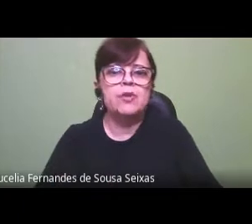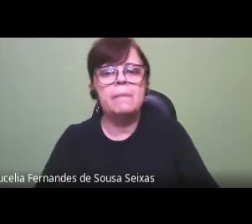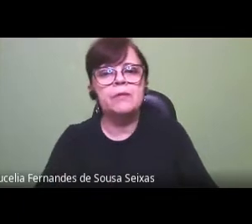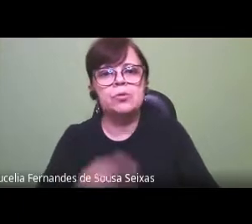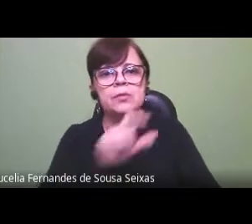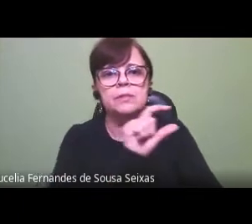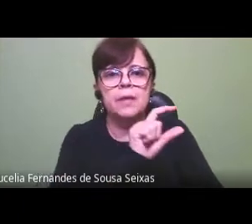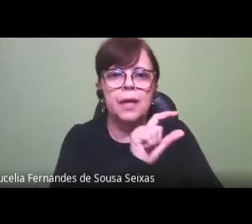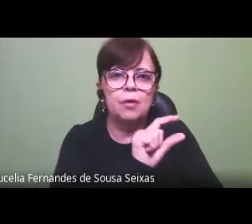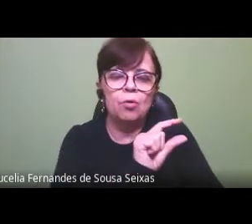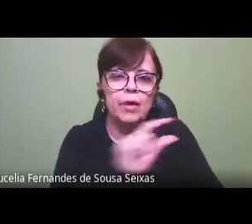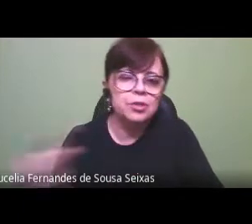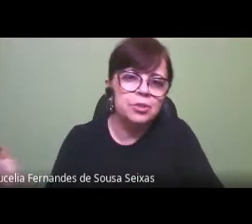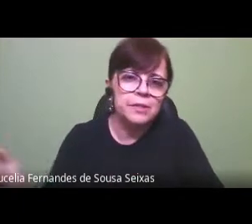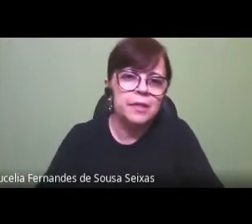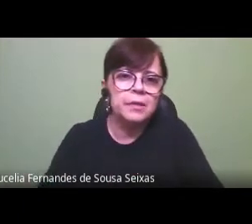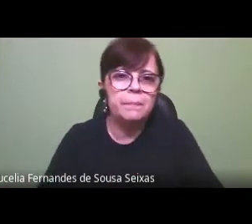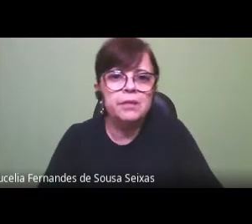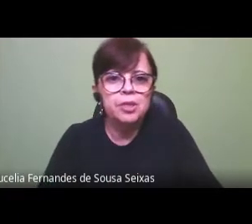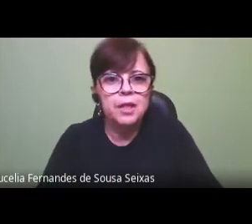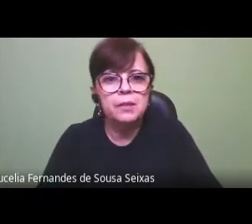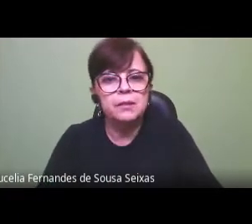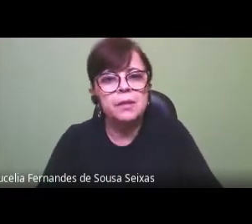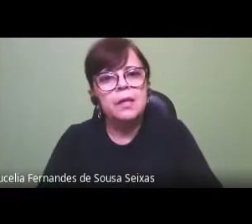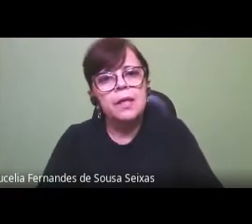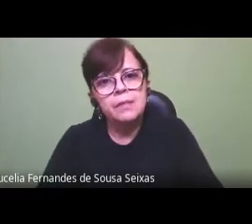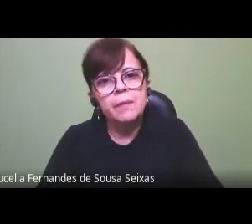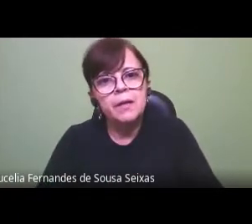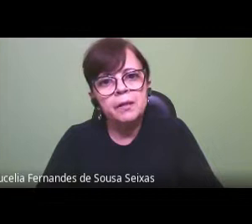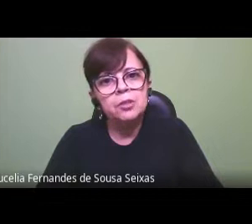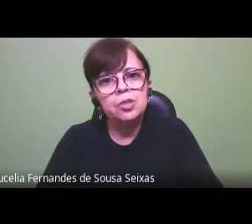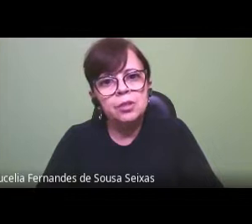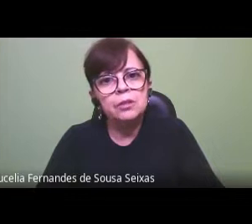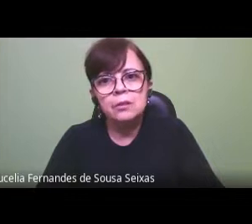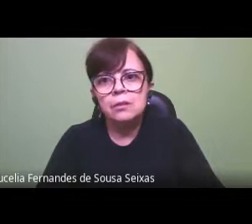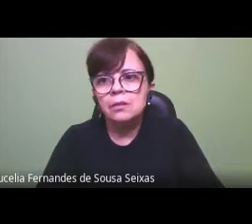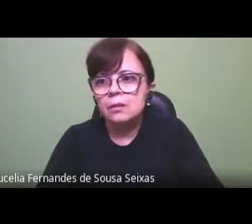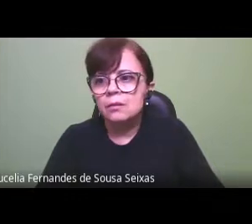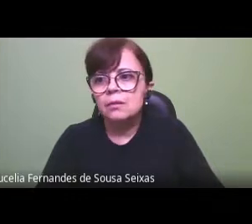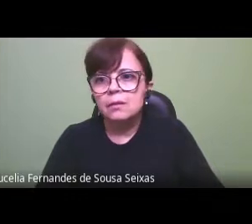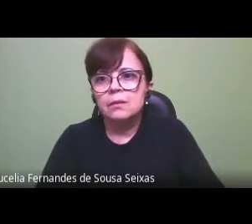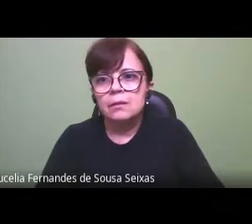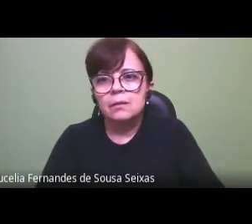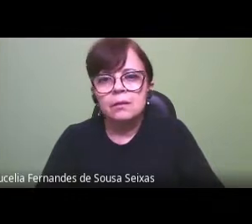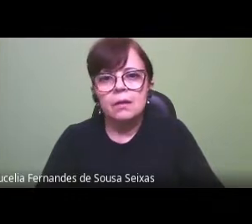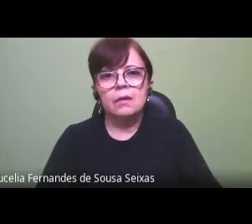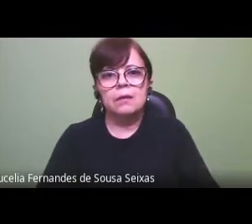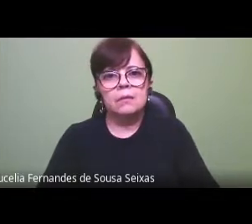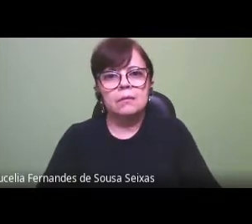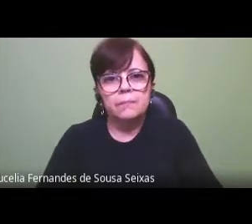para baixo, ela passou a colocar da esquerda para a direita, que é semelhante.